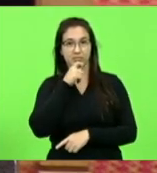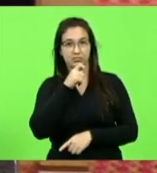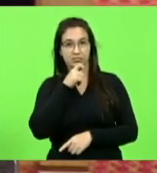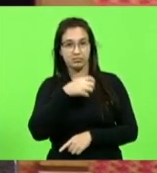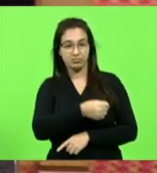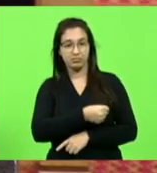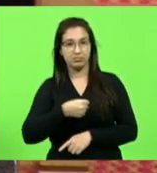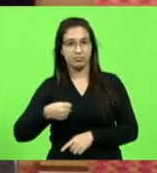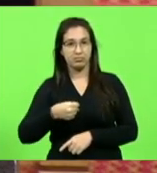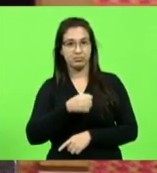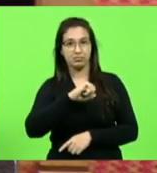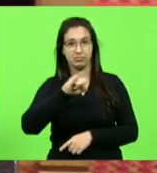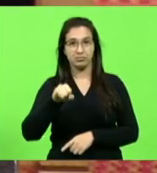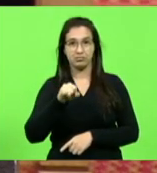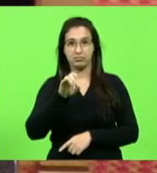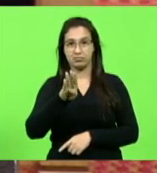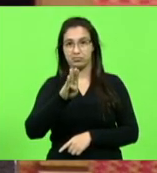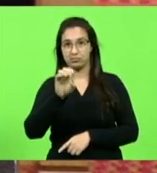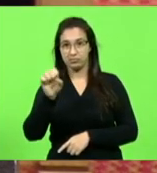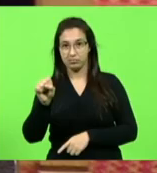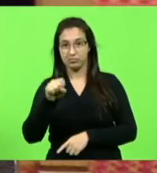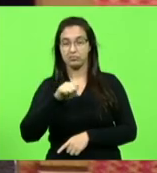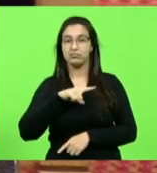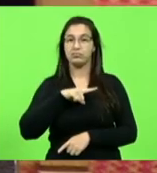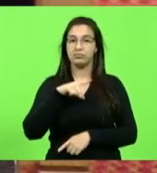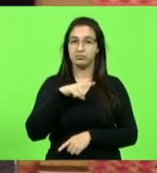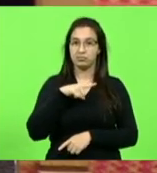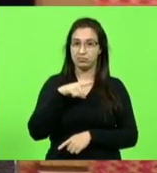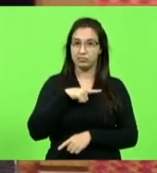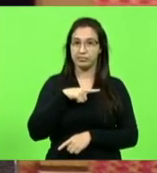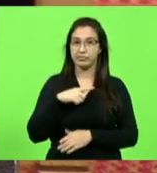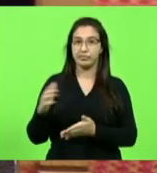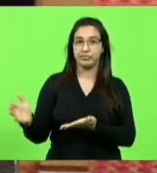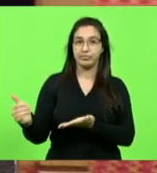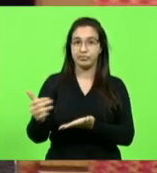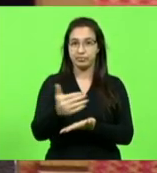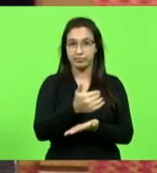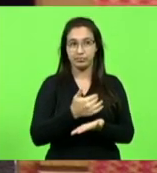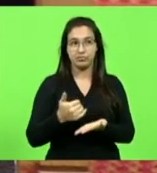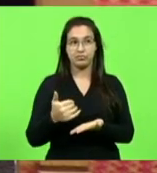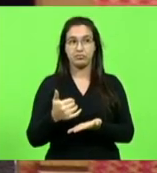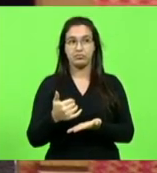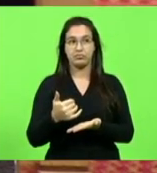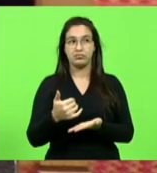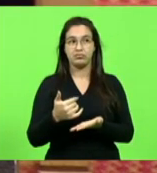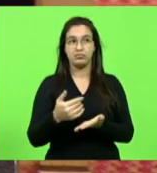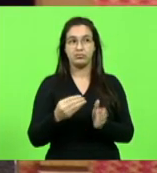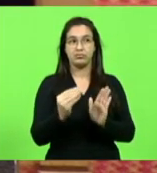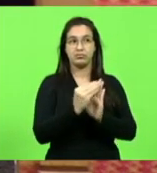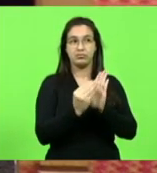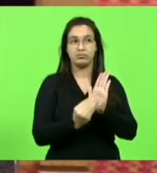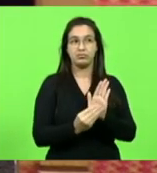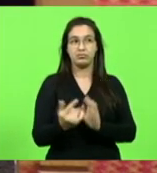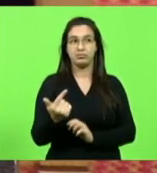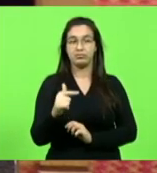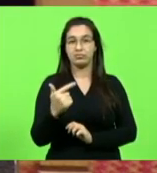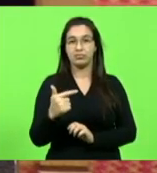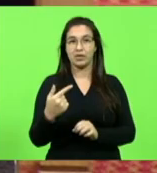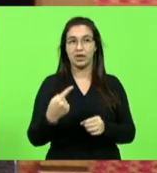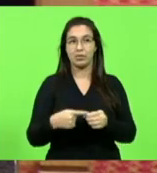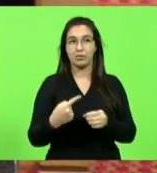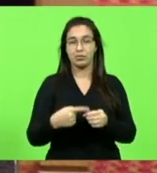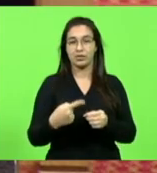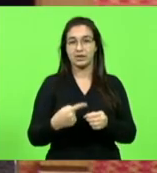da JBS, lá que tem, e que a arrecadação não consta para o município. Um assunto que eles